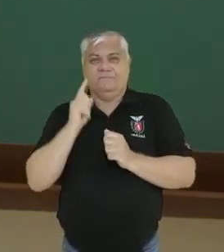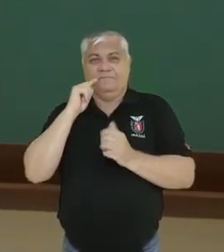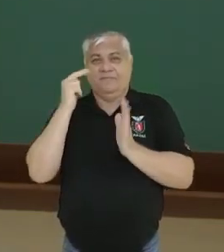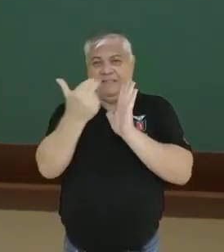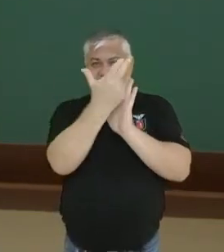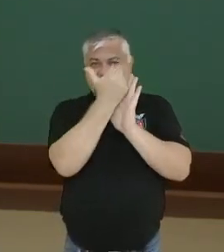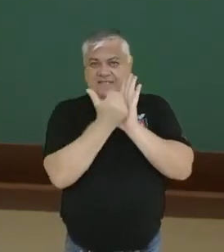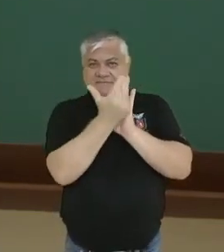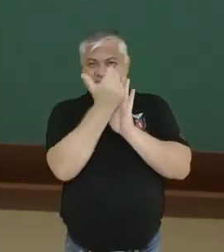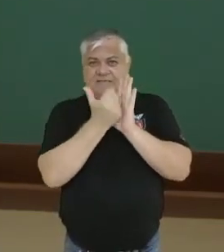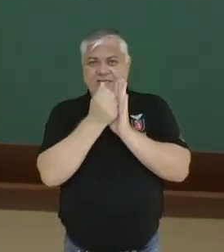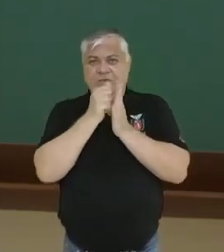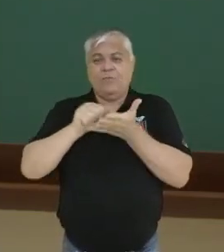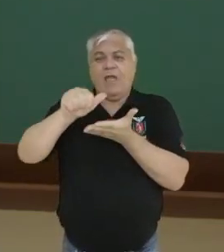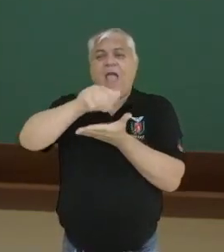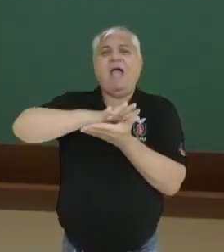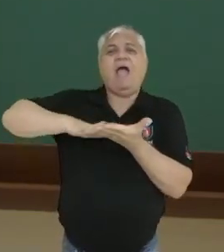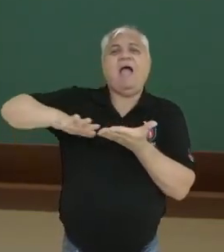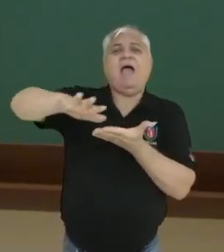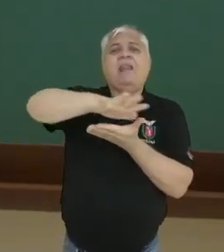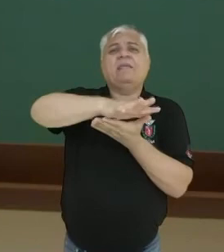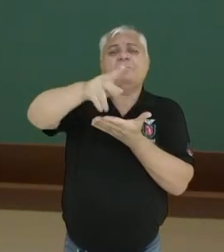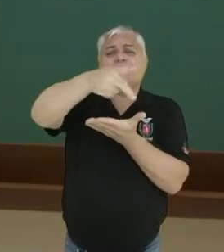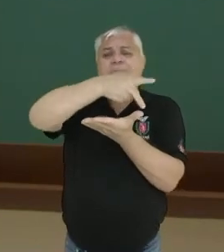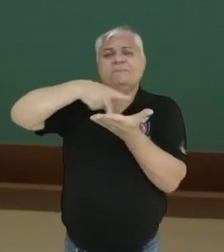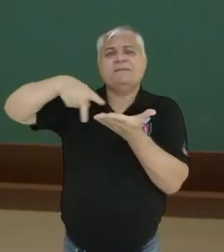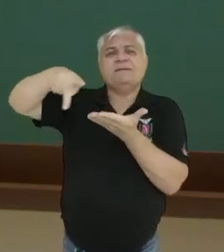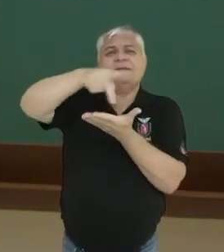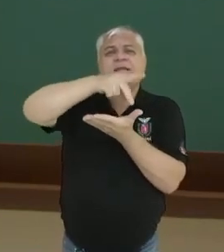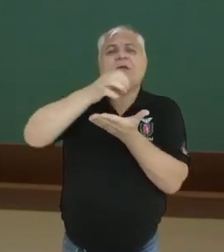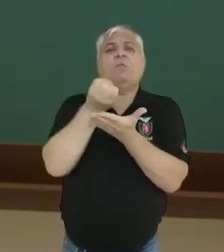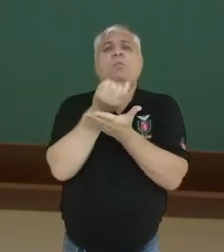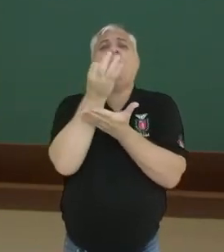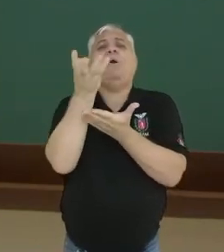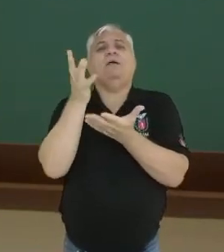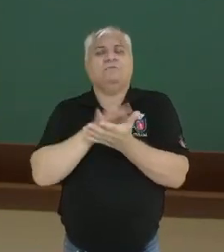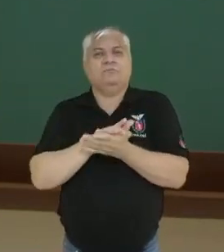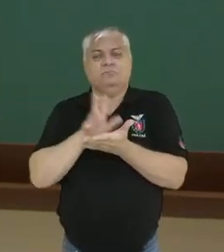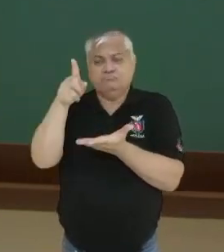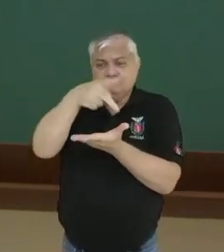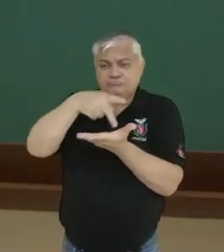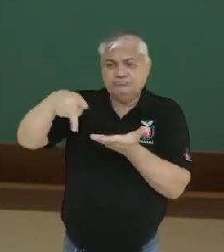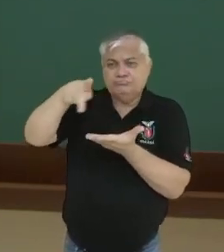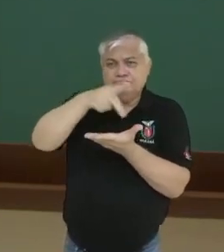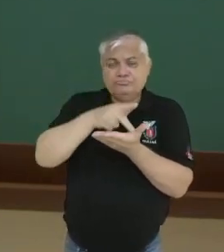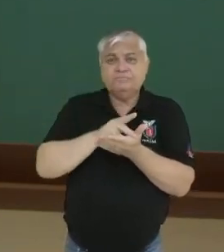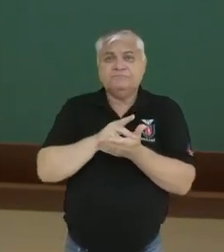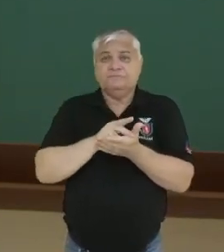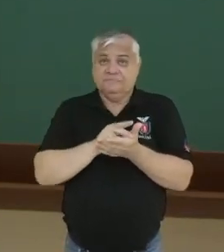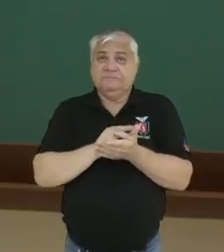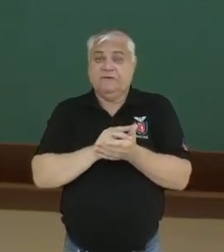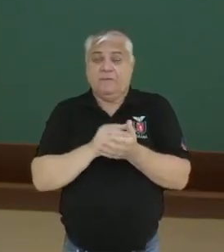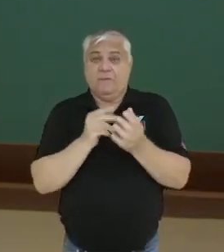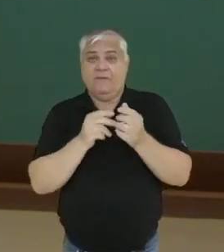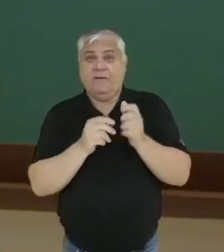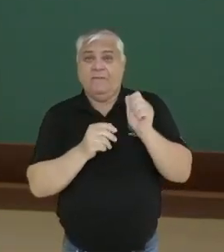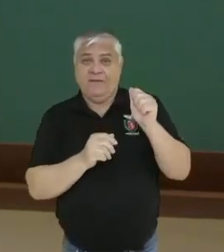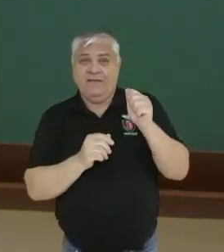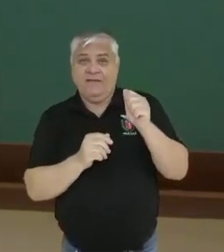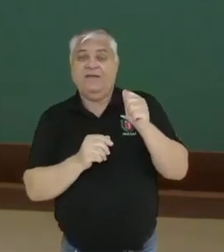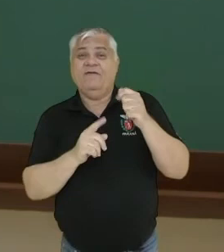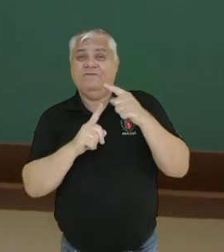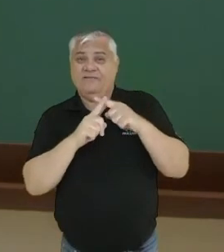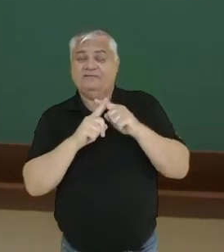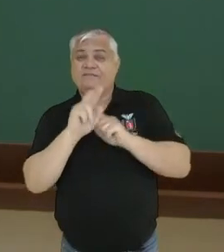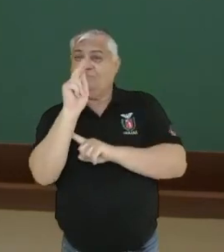e eu quero a área desse triângulo azul. Então eu preciso lembrar como que eu determino a área. Base vezes altura. Olha a dica, quando você